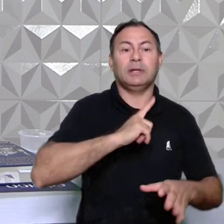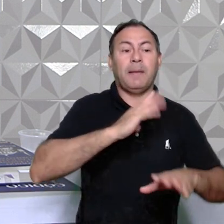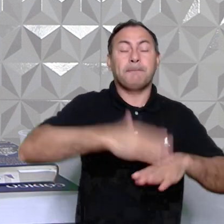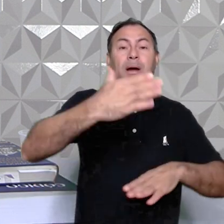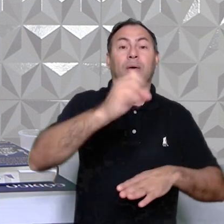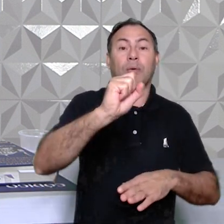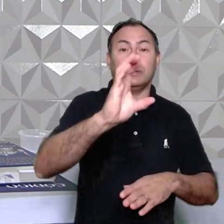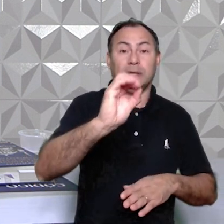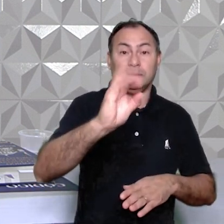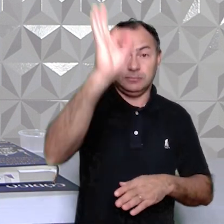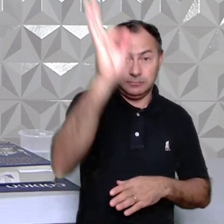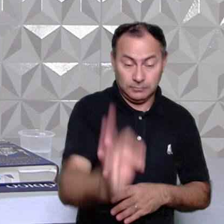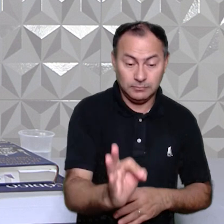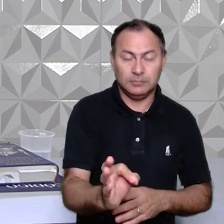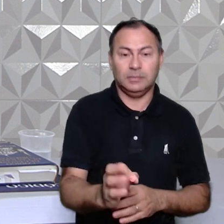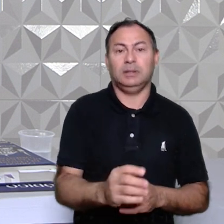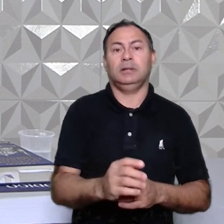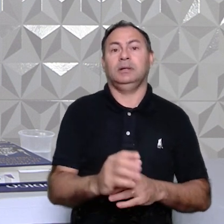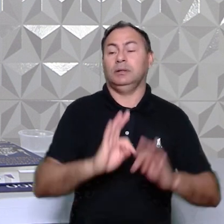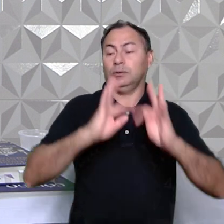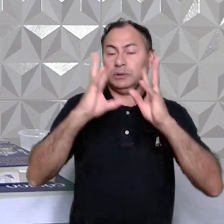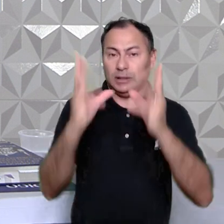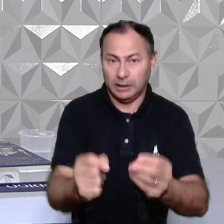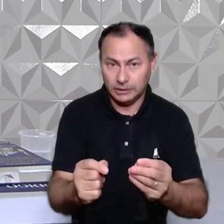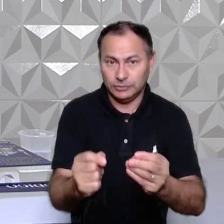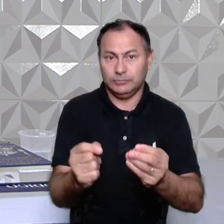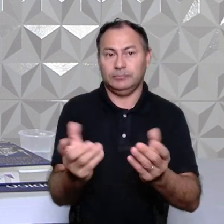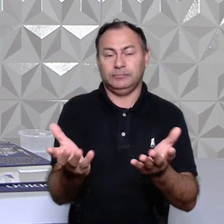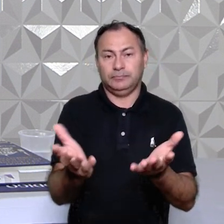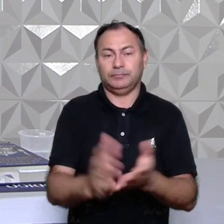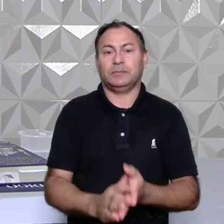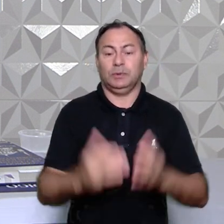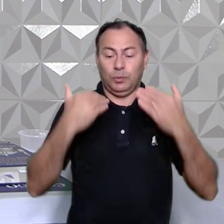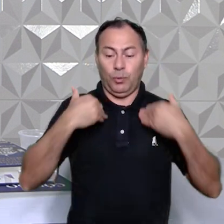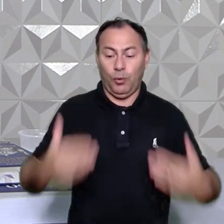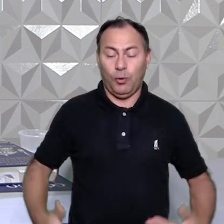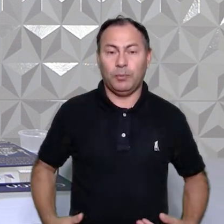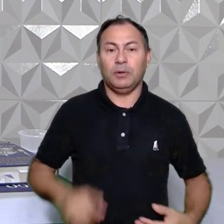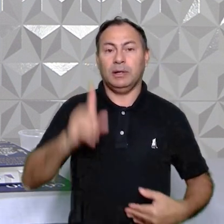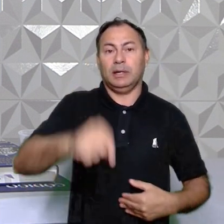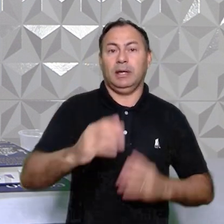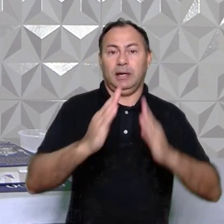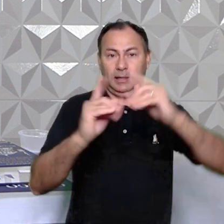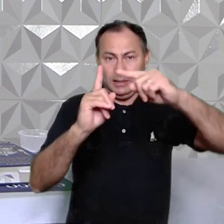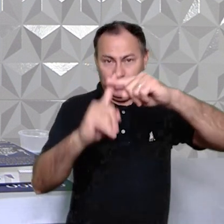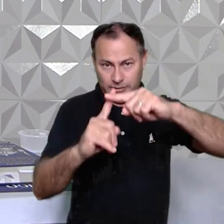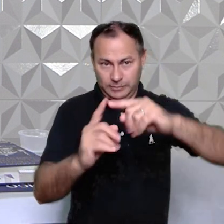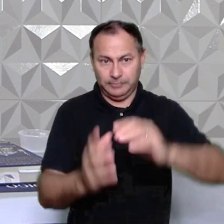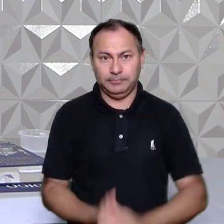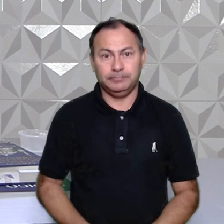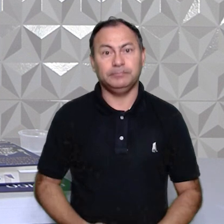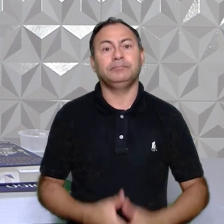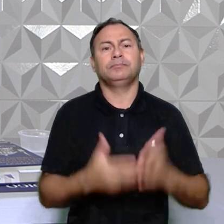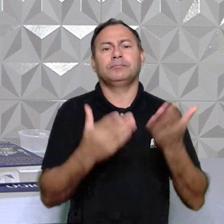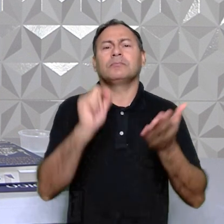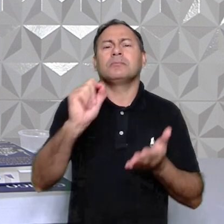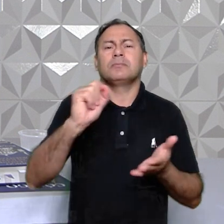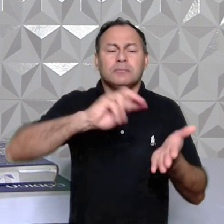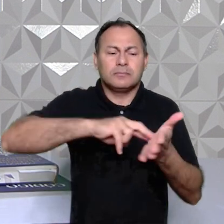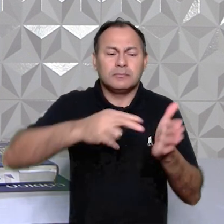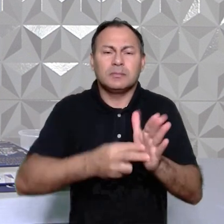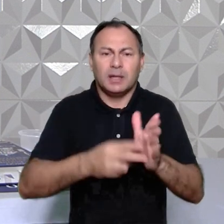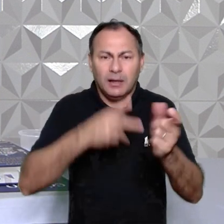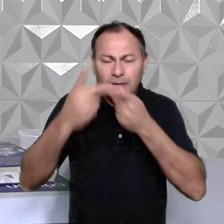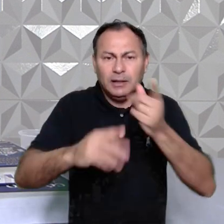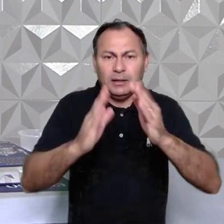de 80% dessa totalidade do corpo que é a Igreja. Então, o que